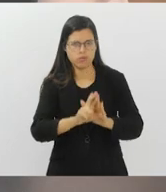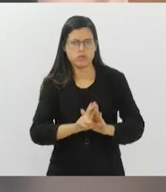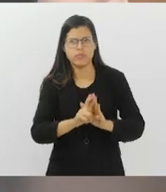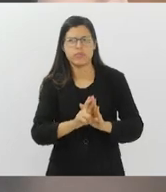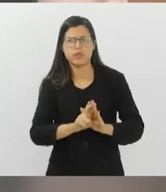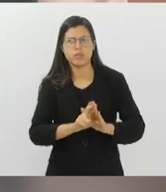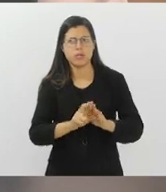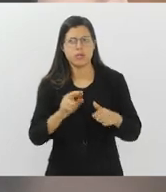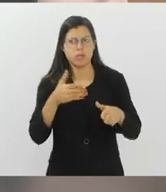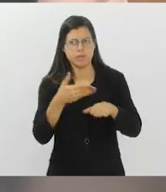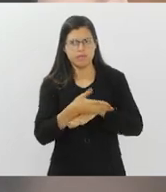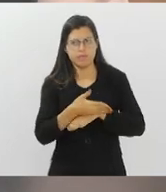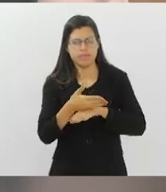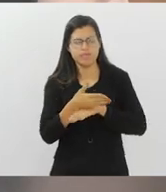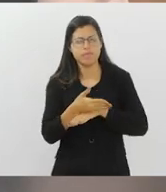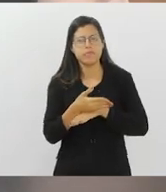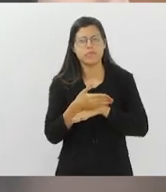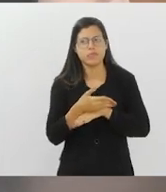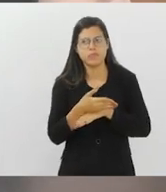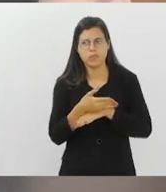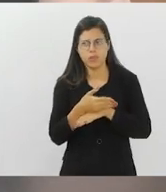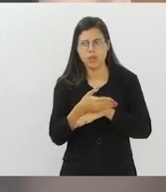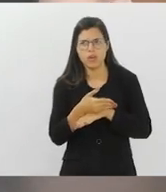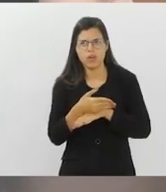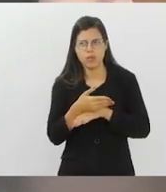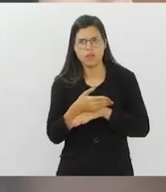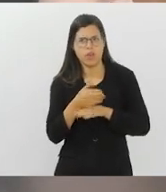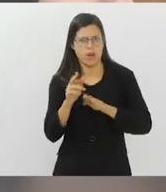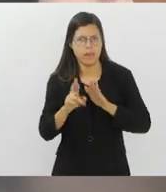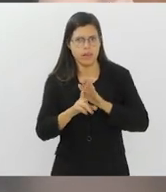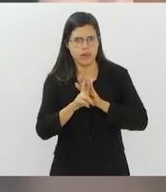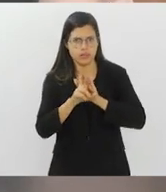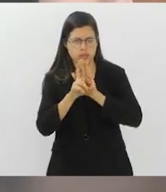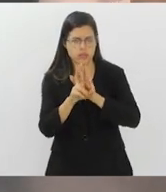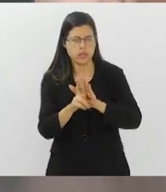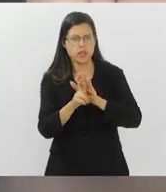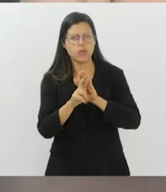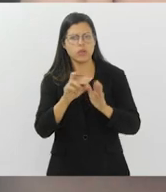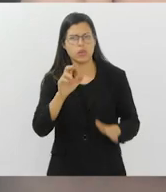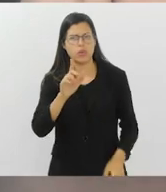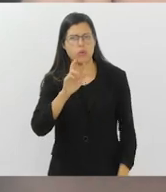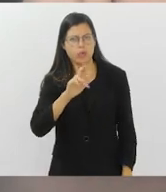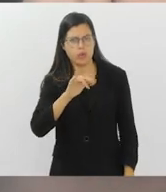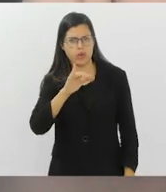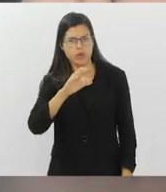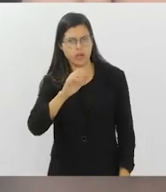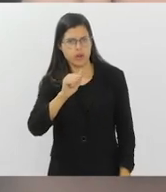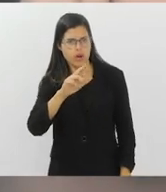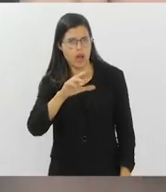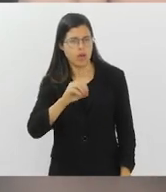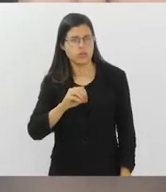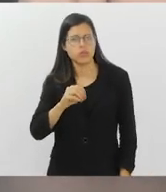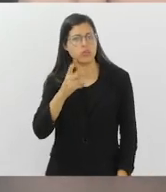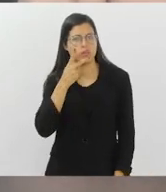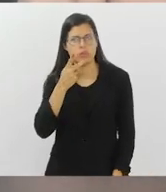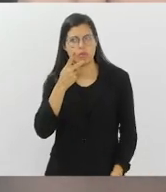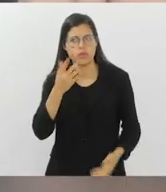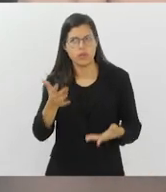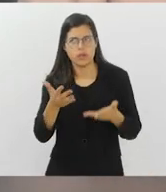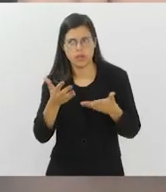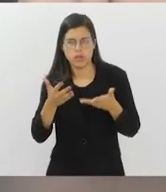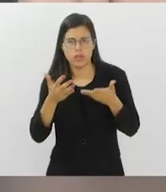maneira muito... muito solícita, representando o desembargador Ricardo, dizendo que quer atuar de